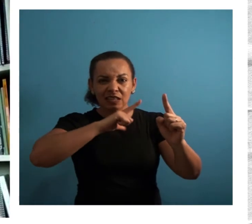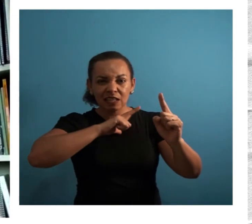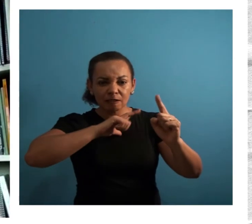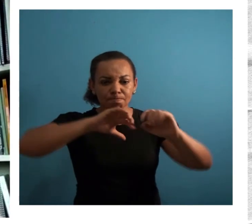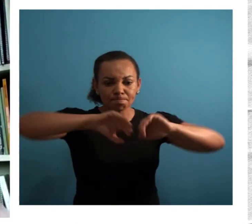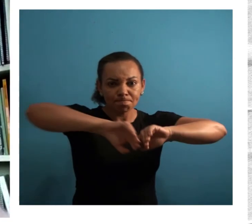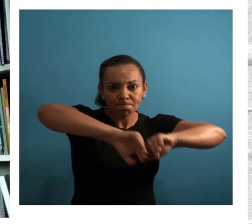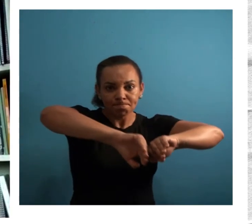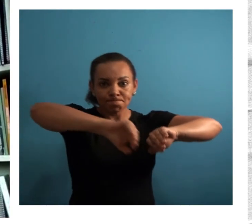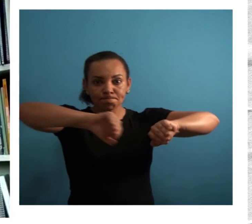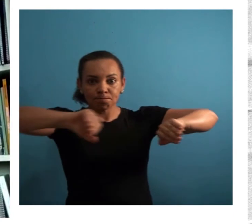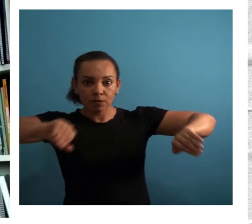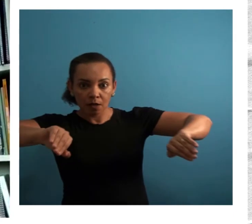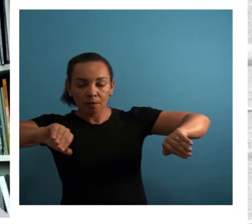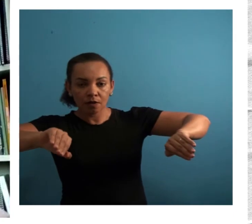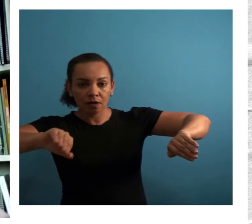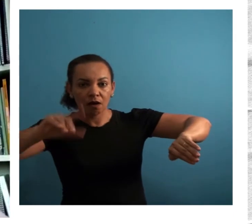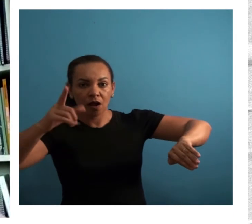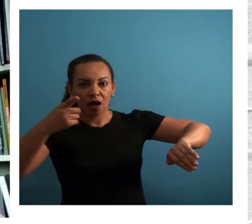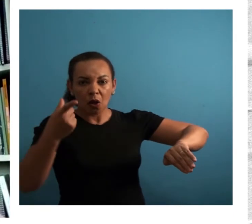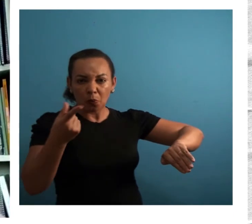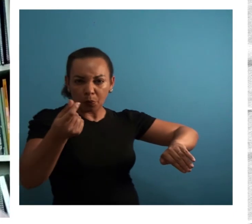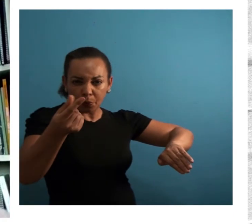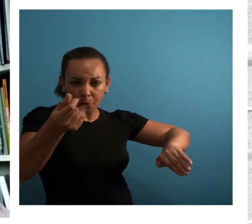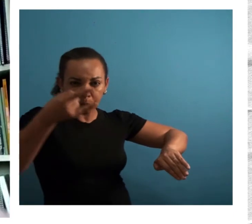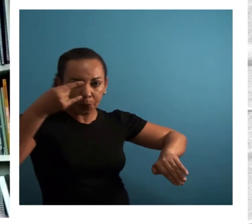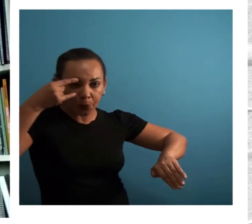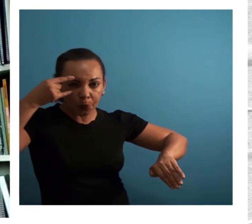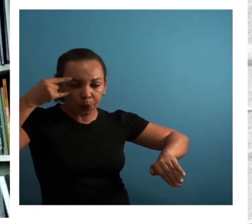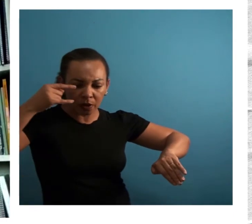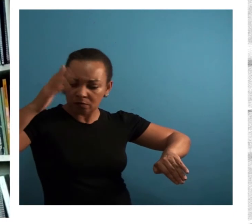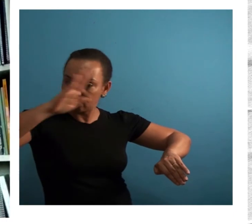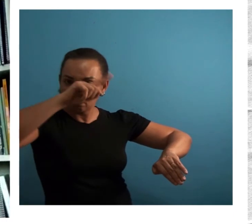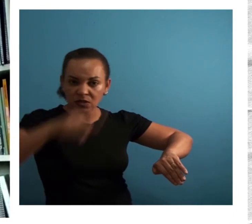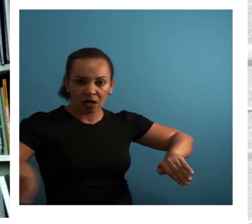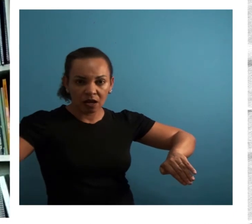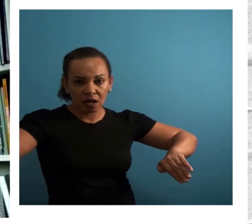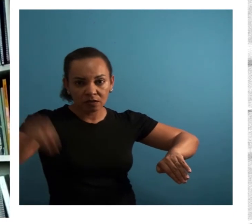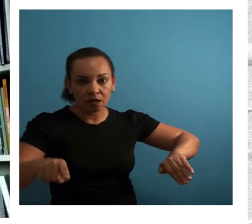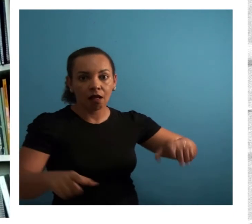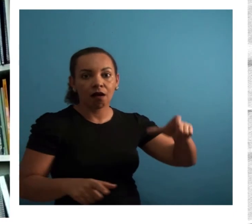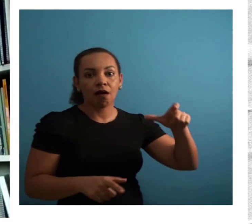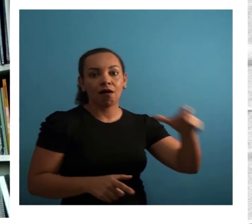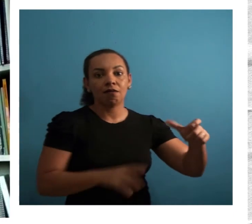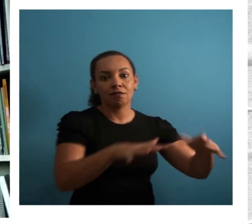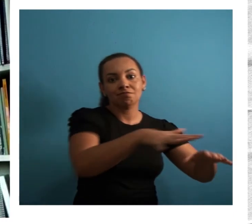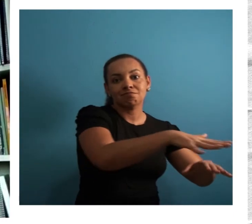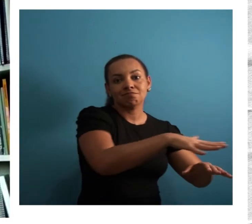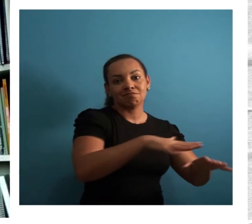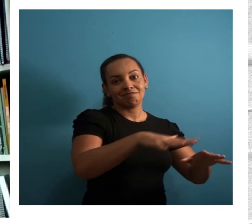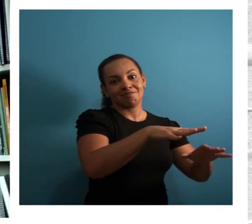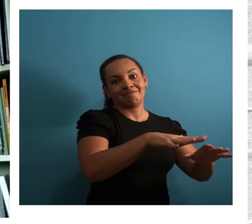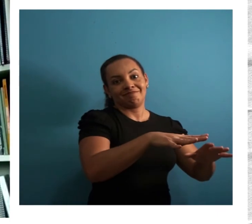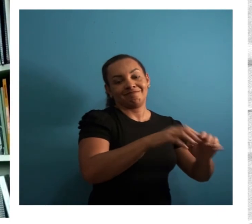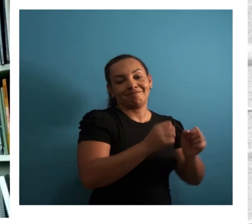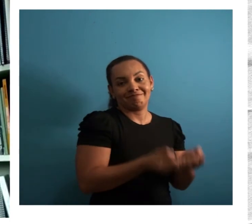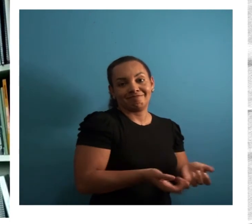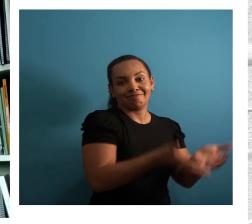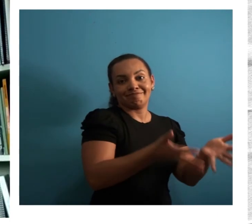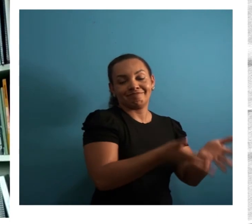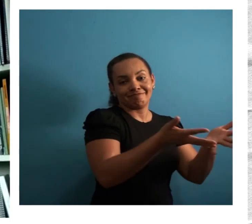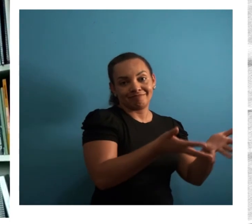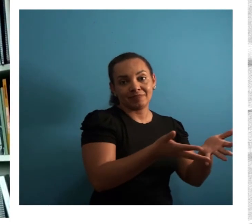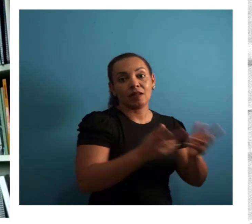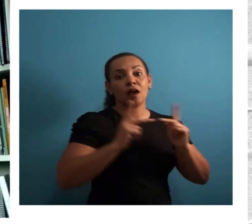divisor de agora em diante o sistema capitalista deixa desistir como modo de produção e isso a